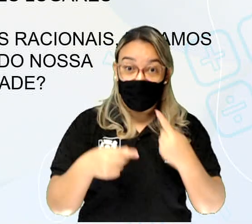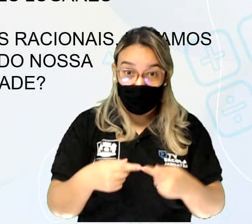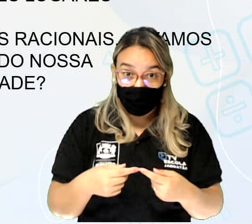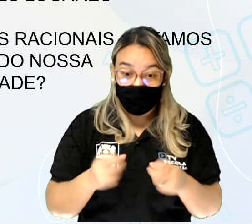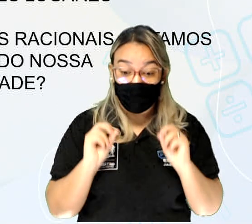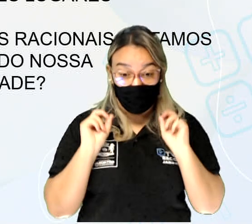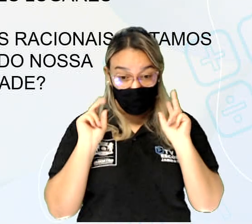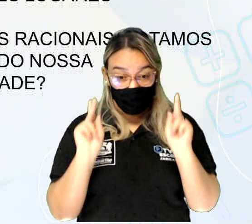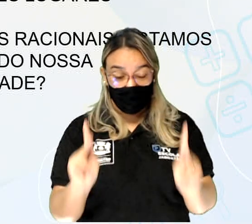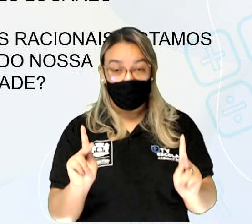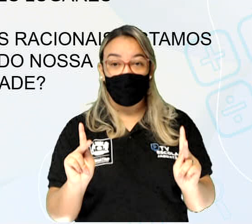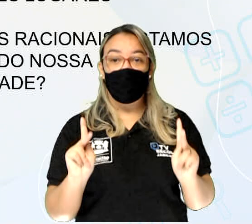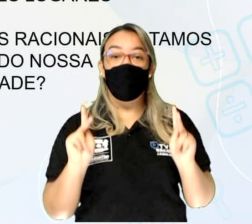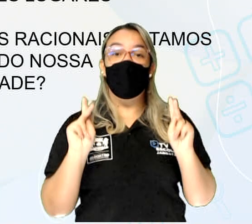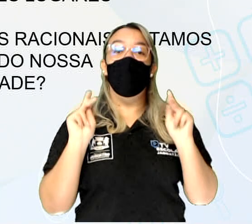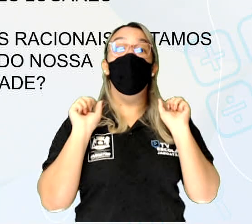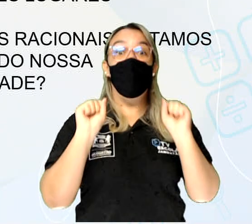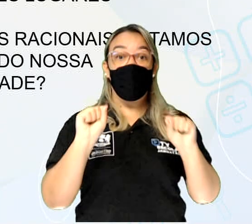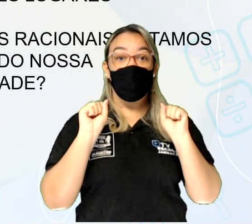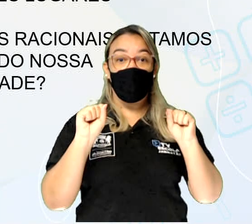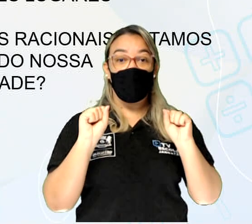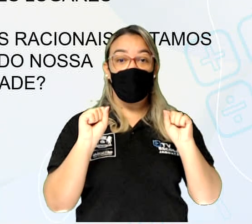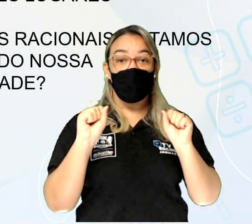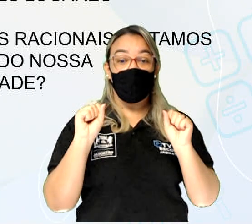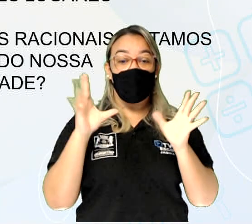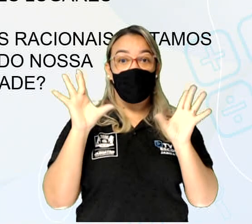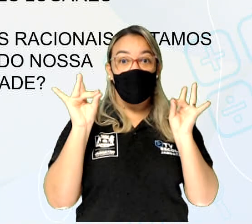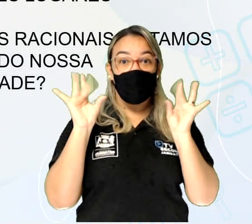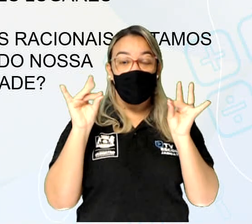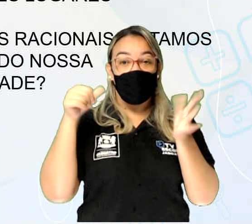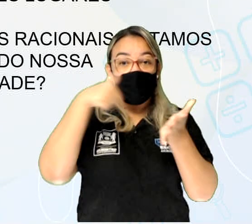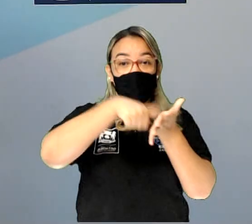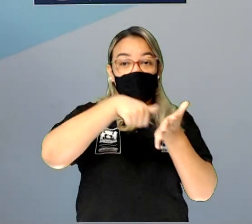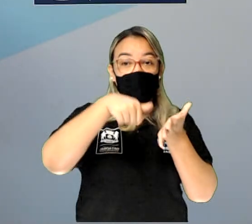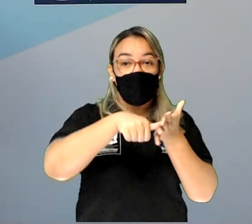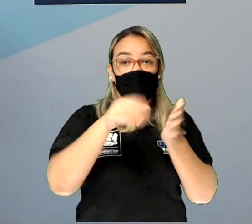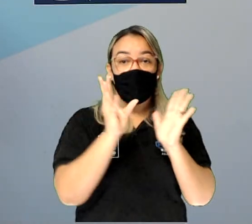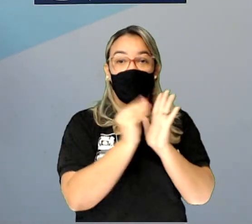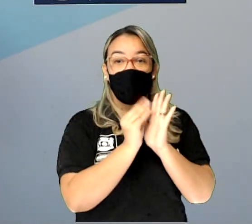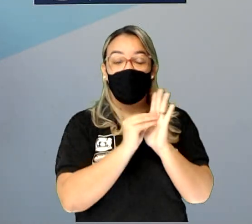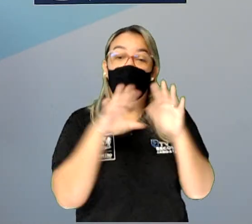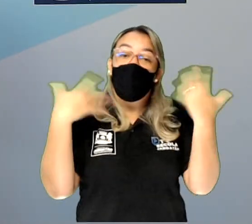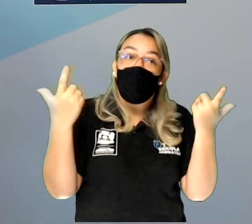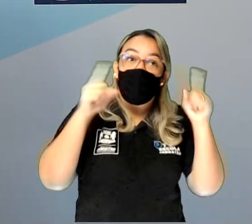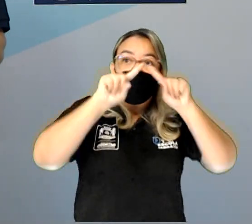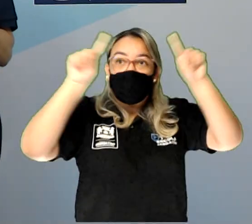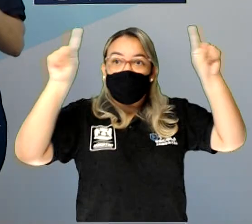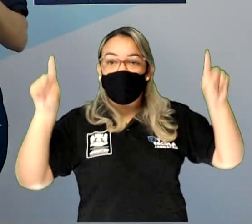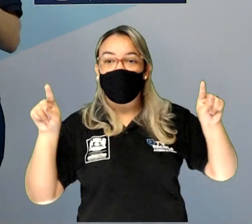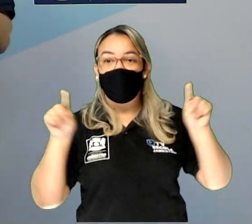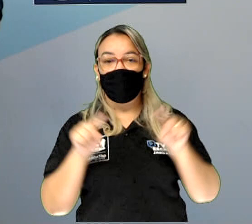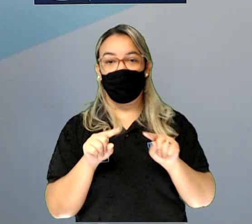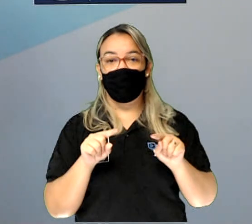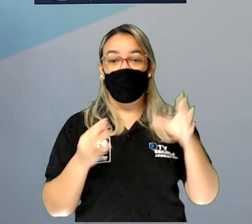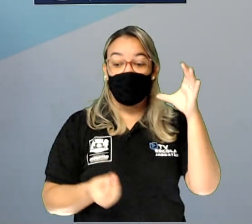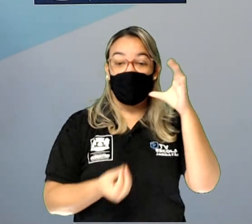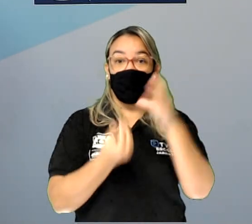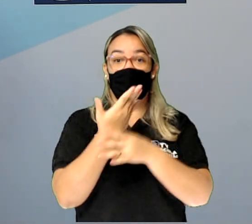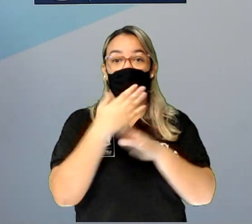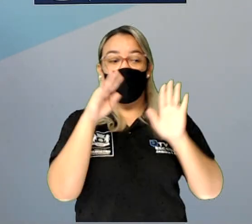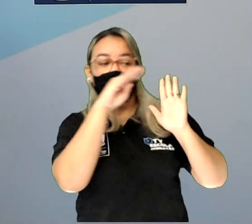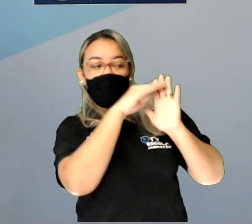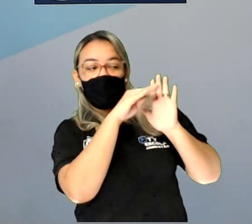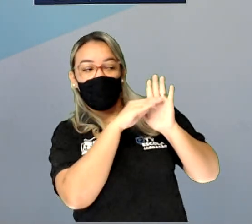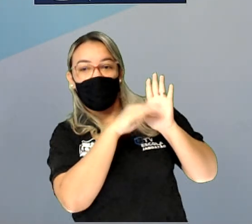essas imagens, vocês podem colar um caderninho ou podem fazer um cartaz com isso. Vocês vão criar uma lista